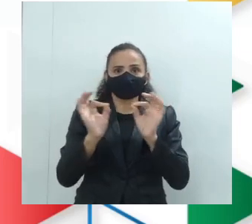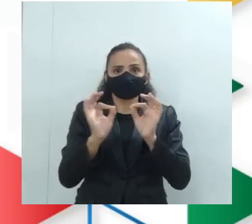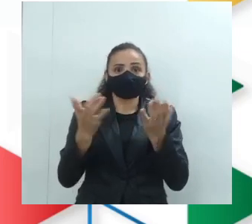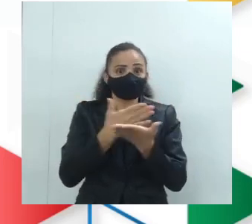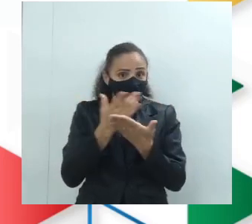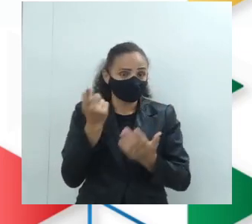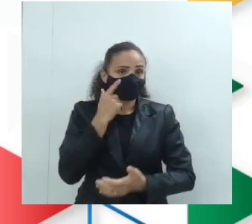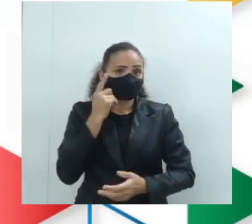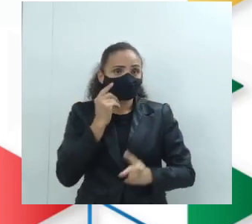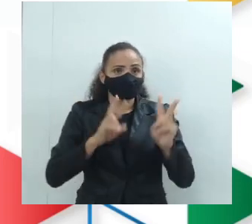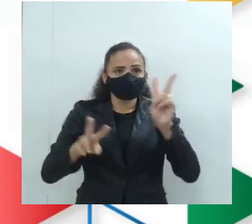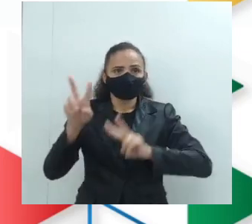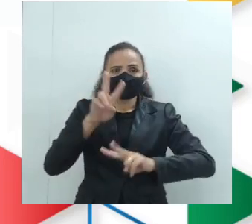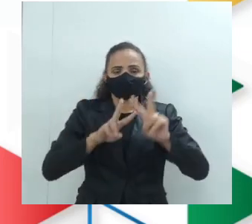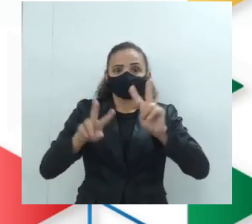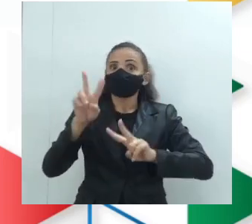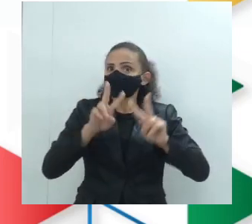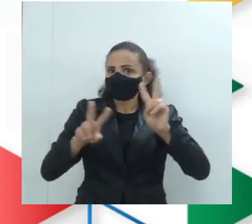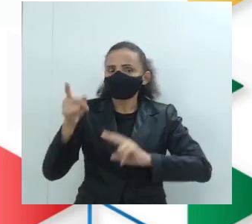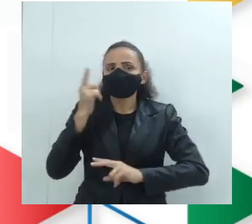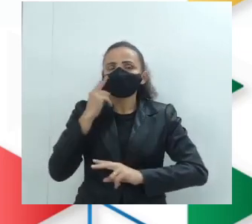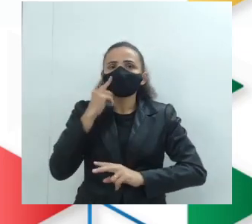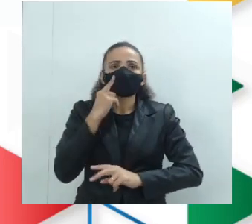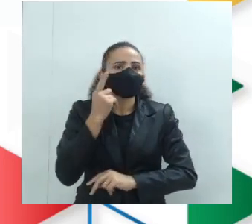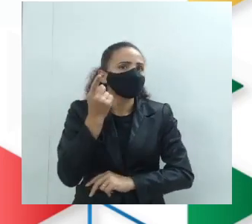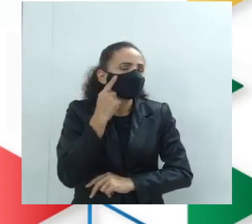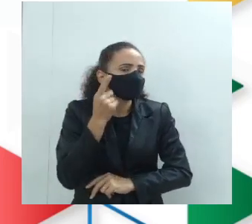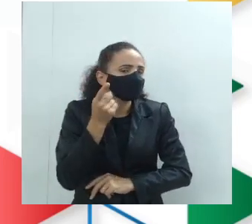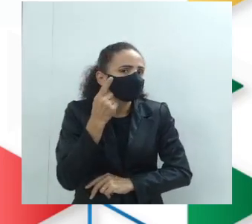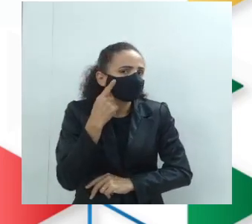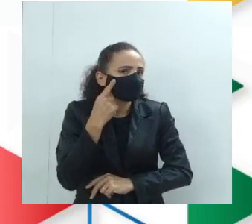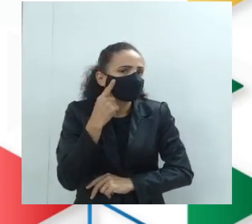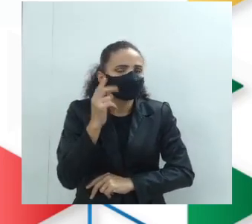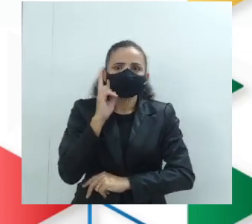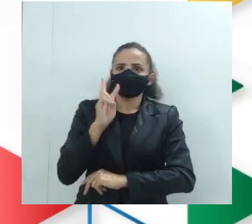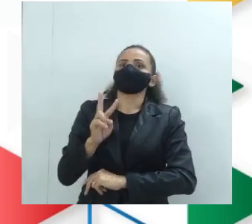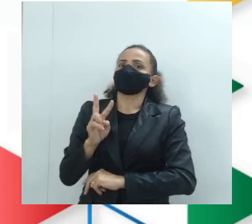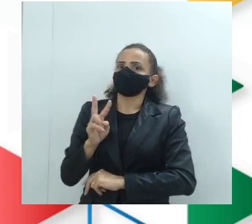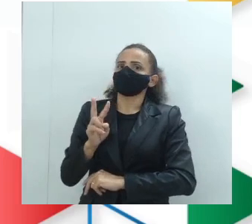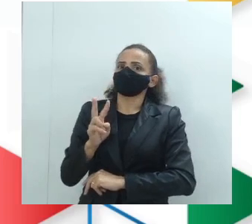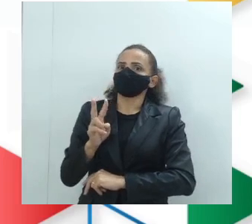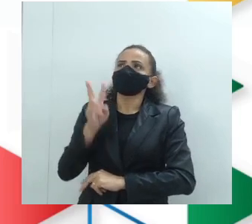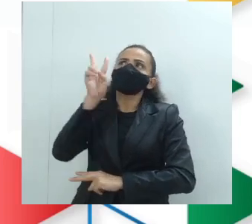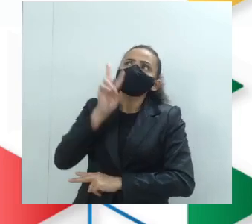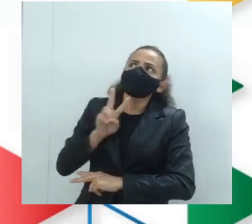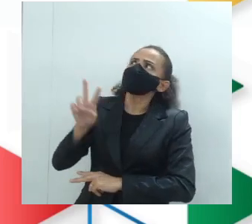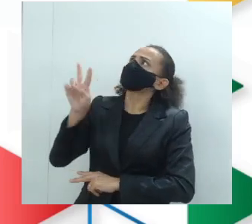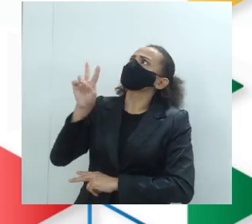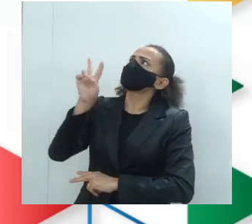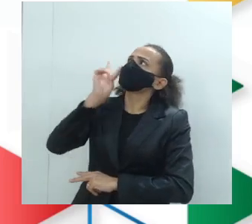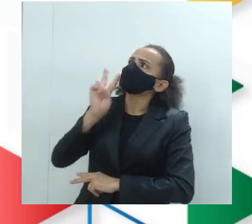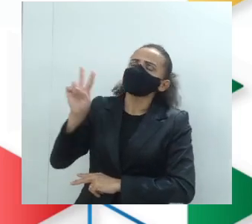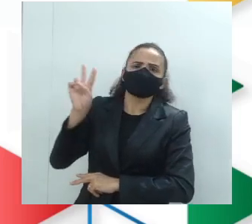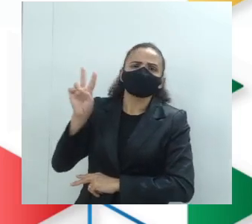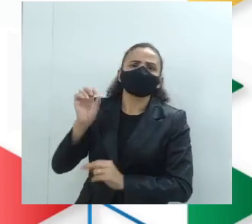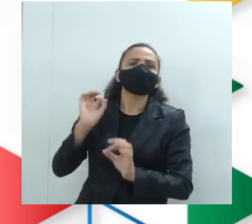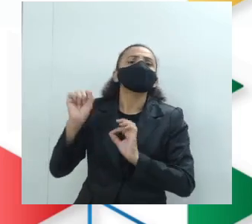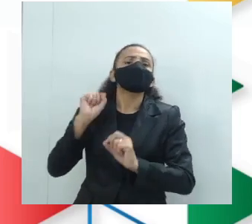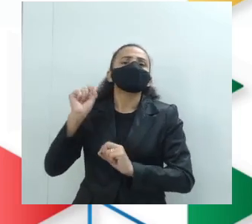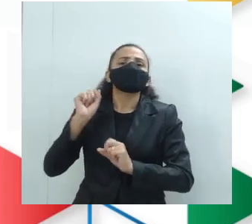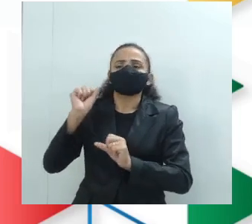Agora visualizaram o quadrinho branco aí? Olha, preste atenção, ó. Viu? É a mesma estrela, ou seja, houve